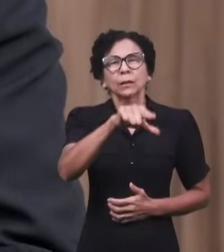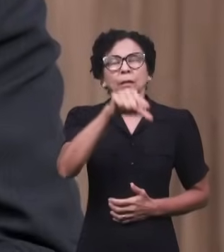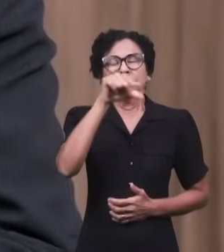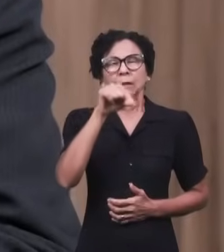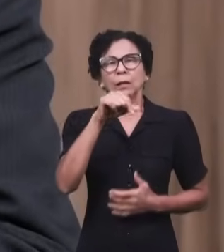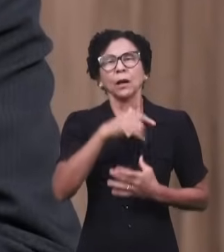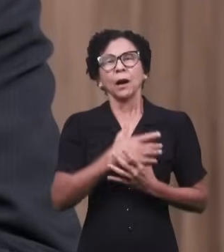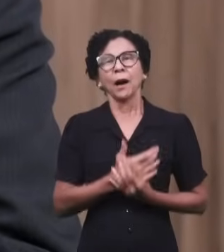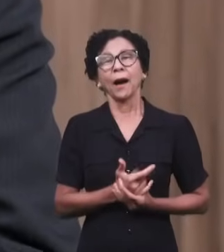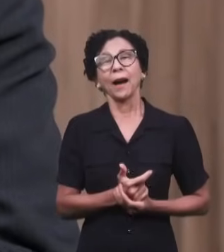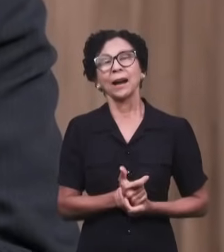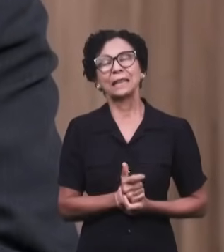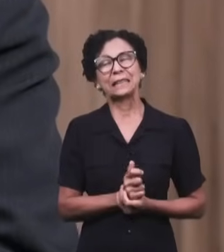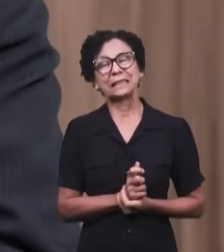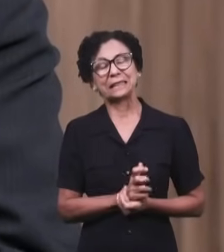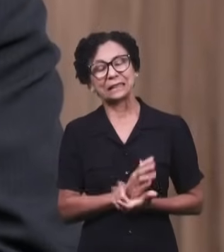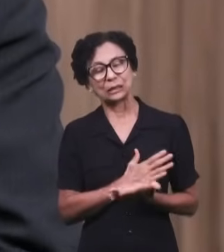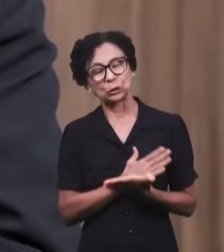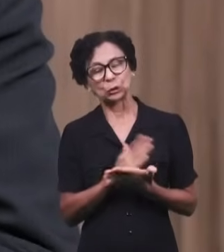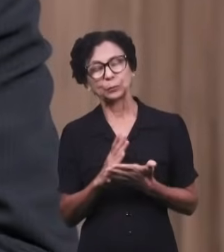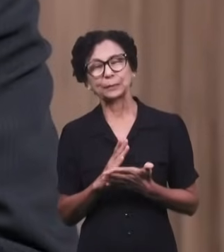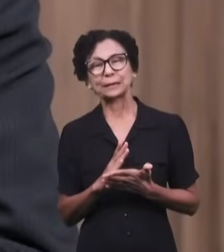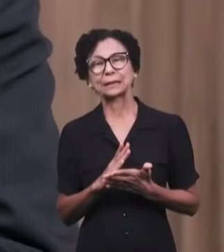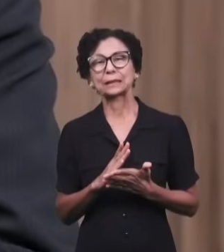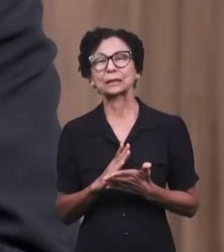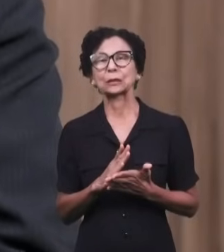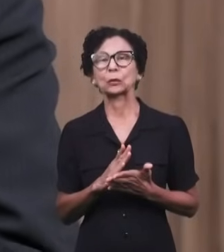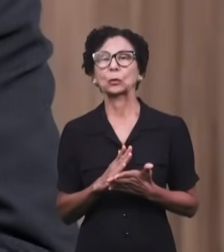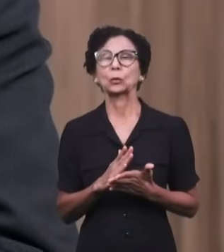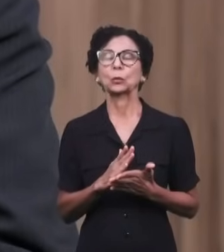a trazer dificuldades para a sua